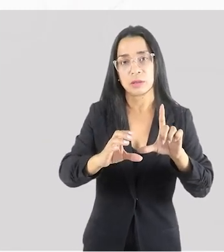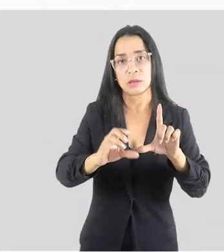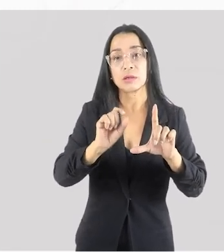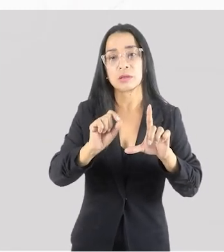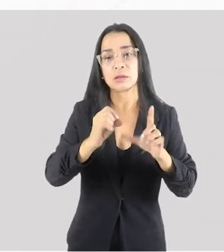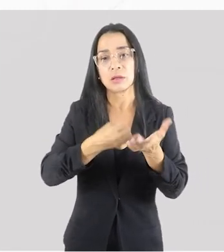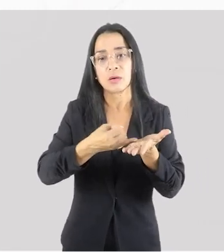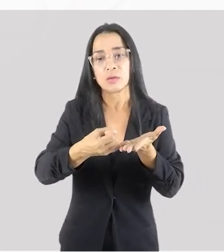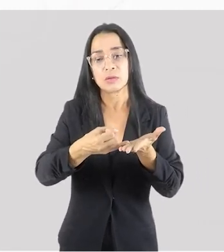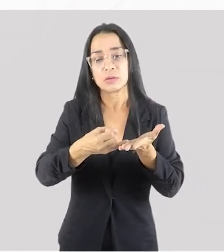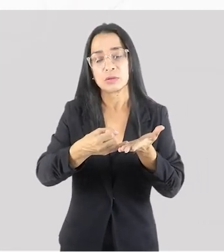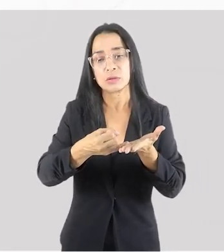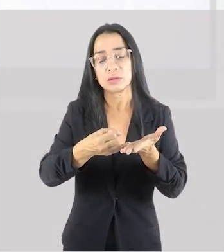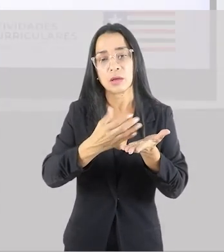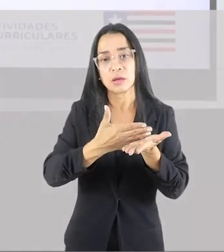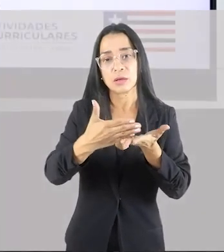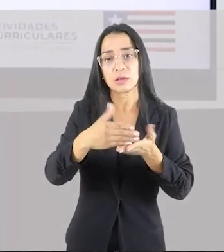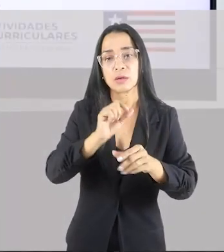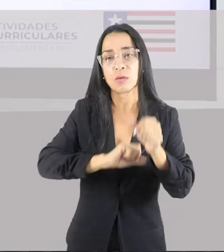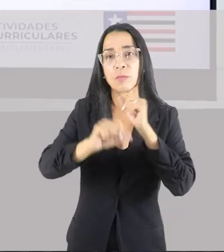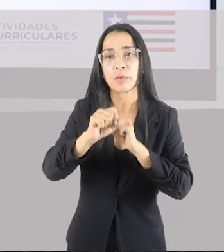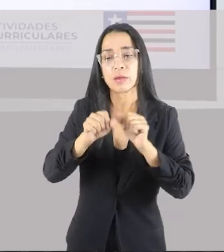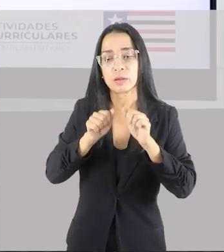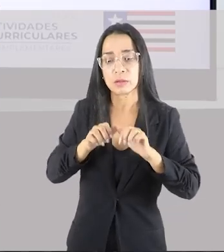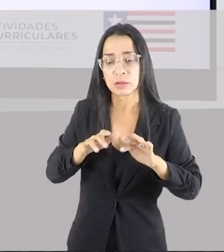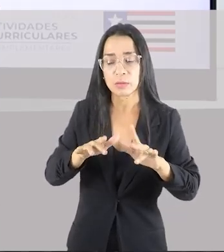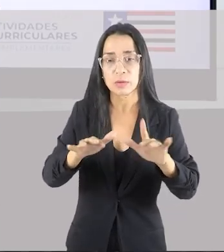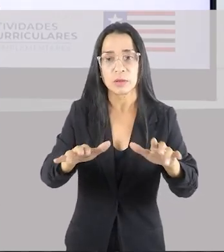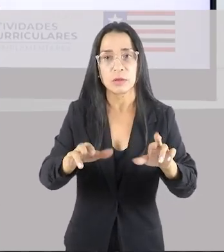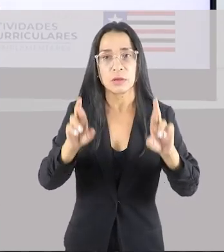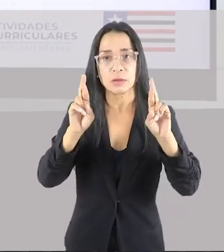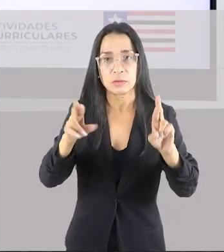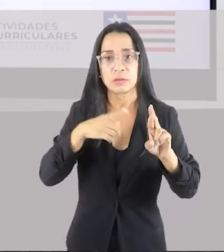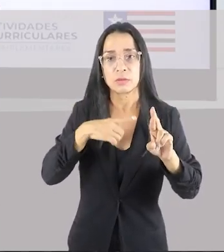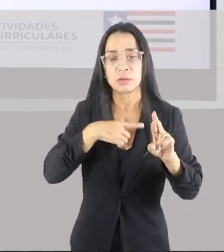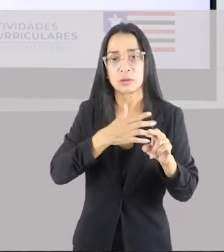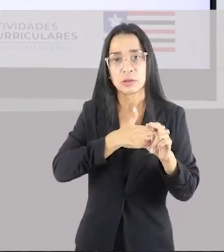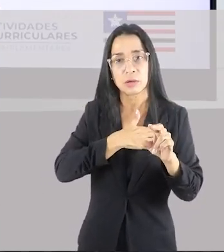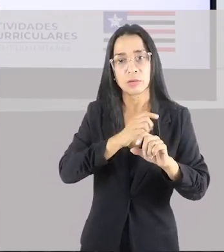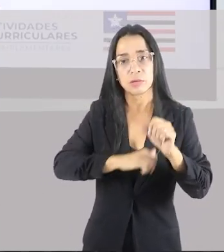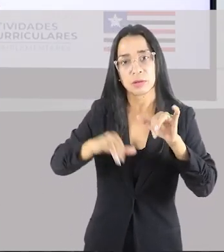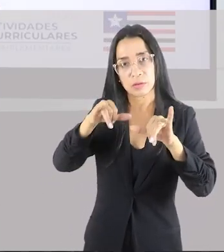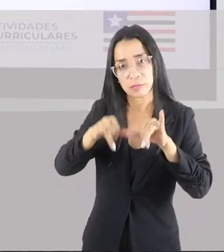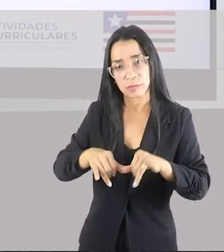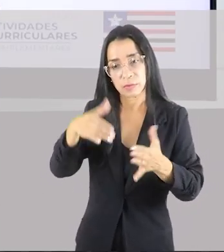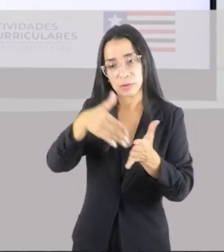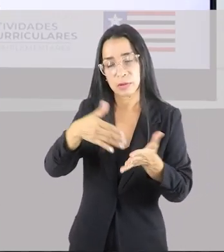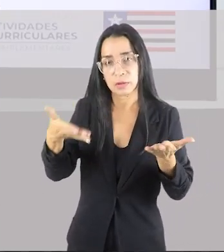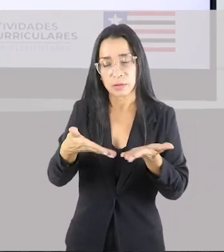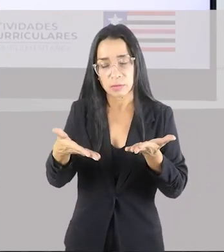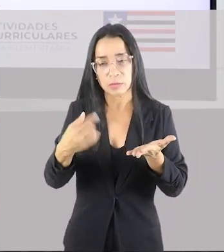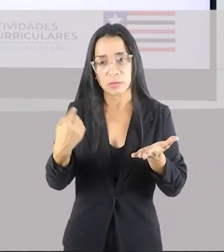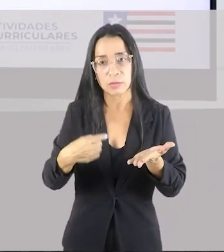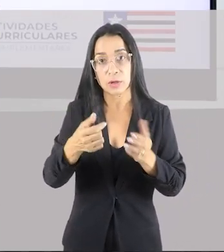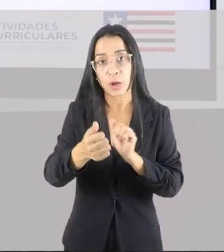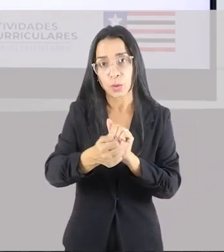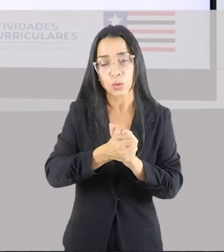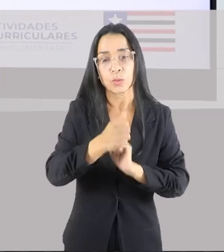início, que começa a se multiplicar, tá certo? Eu espero que você tenha gostado, que tenha ficado até aqui com a gente,